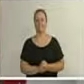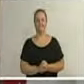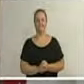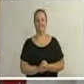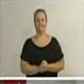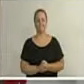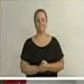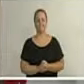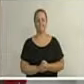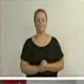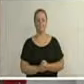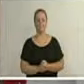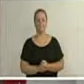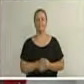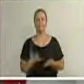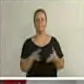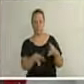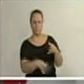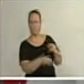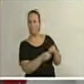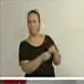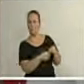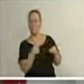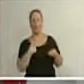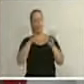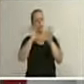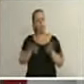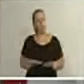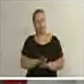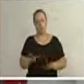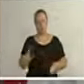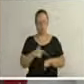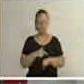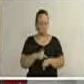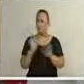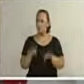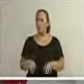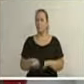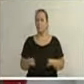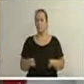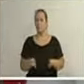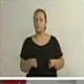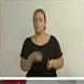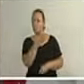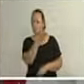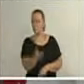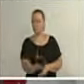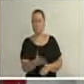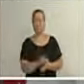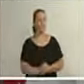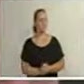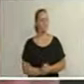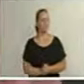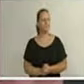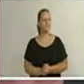Fiedler. Se o presidente assim deixar, meu pronunciamento está encerrado, meu tempo acabou, mas se eu tiver oportunidade de depois complementar, certamente. O presidente Marcos da